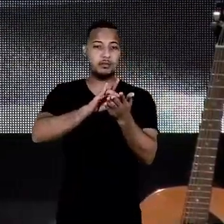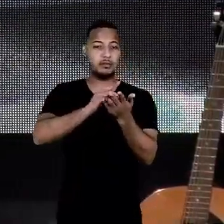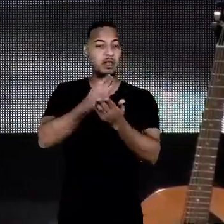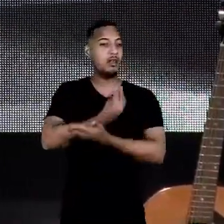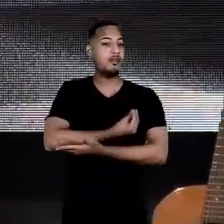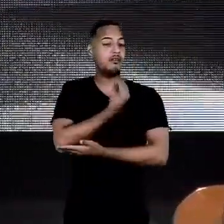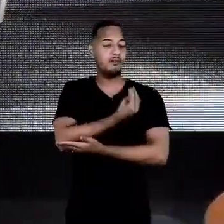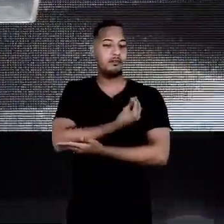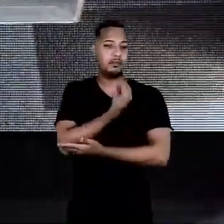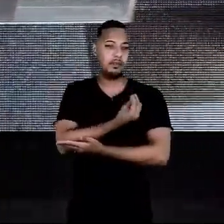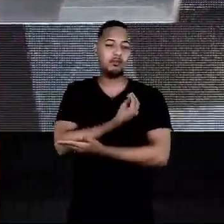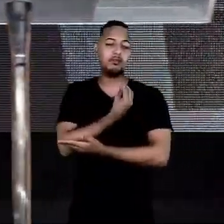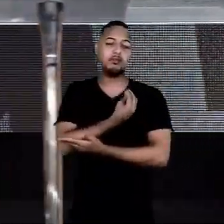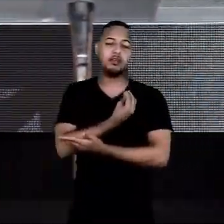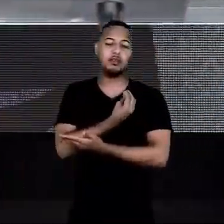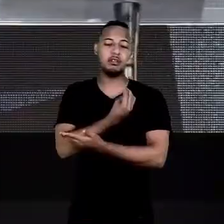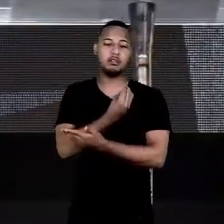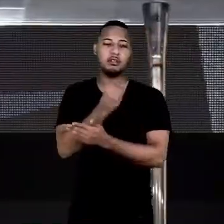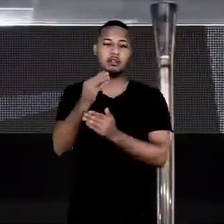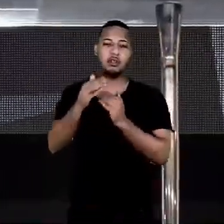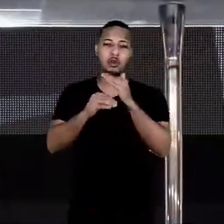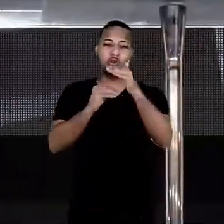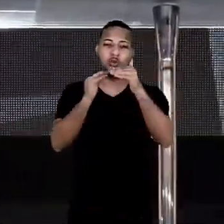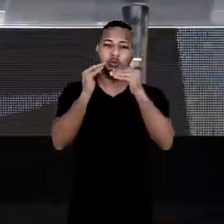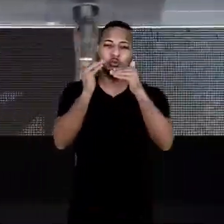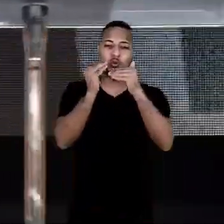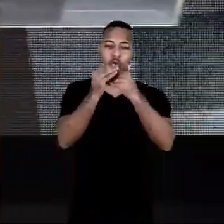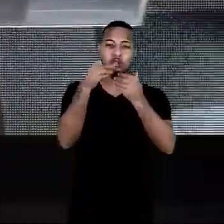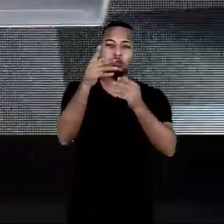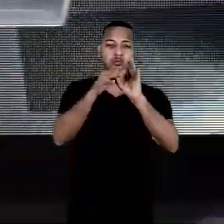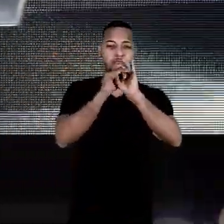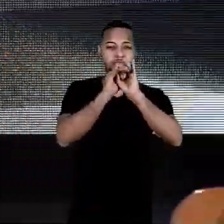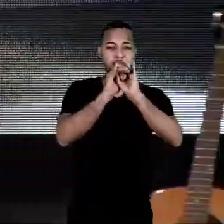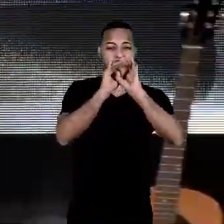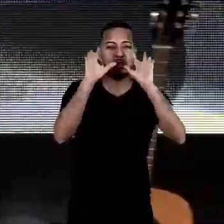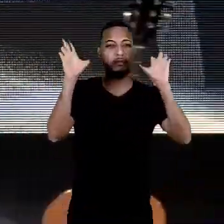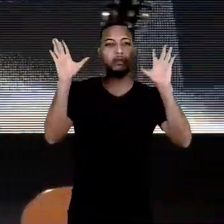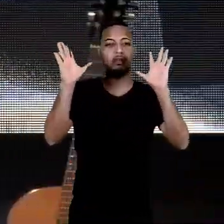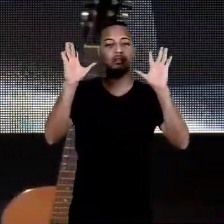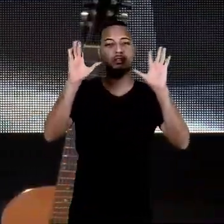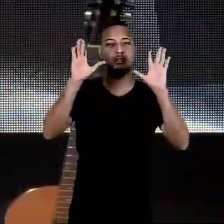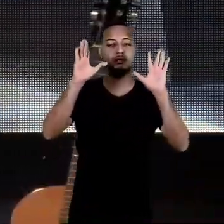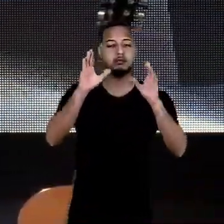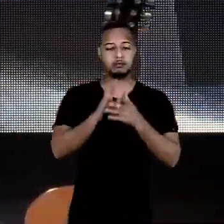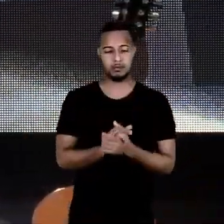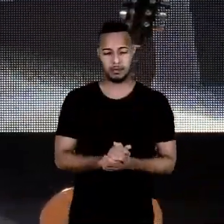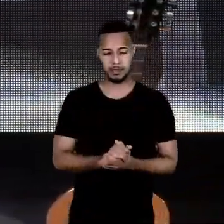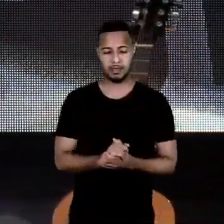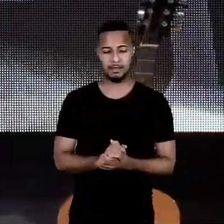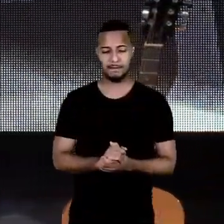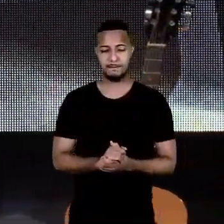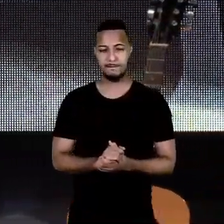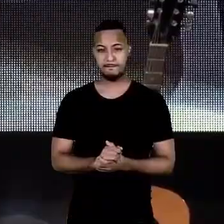Olhe para o seu irmão, olhe para outra pessoa que você não olhou e diga assim: vive e desfrute da sua liberdade.